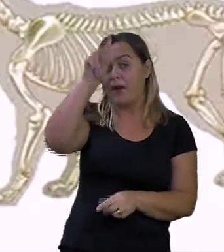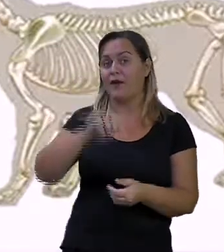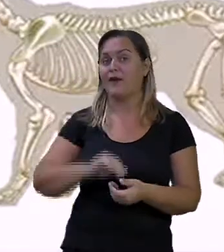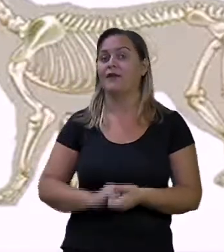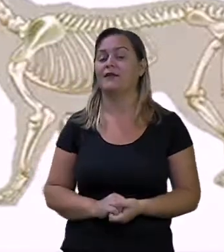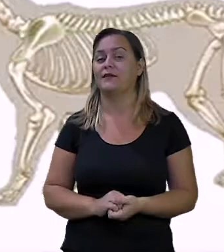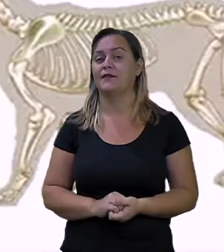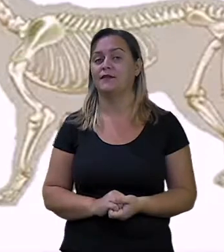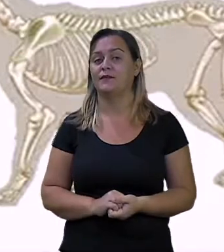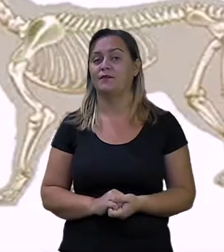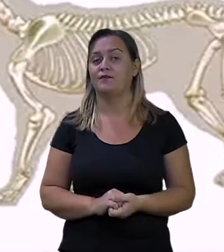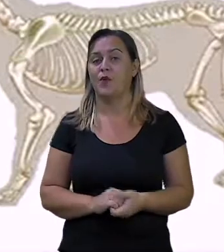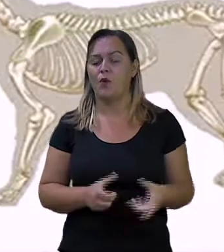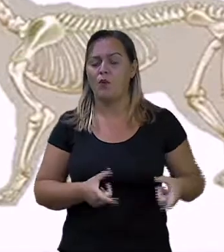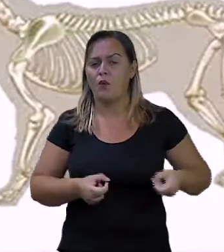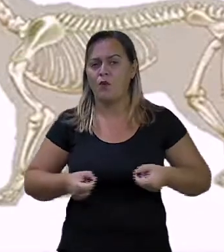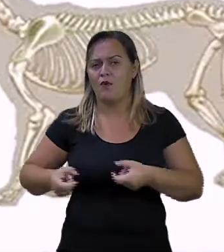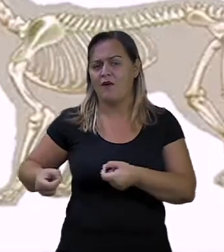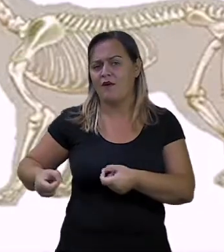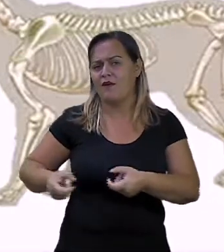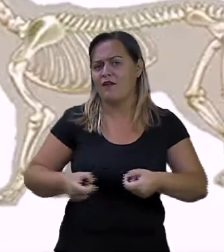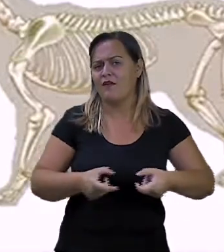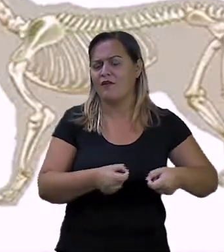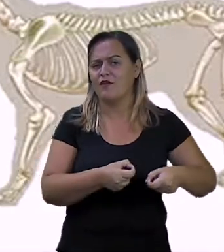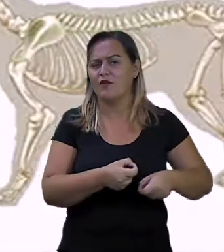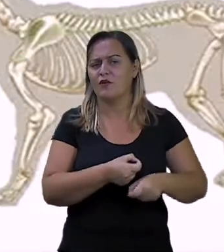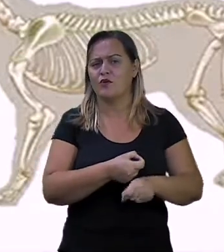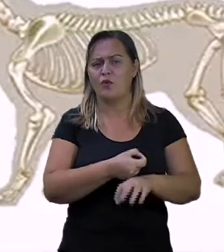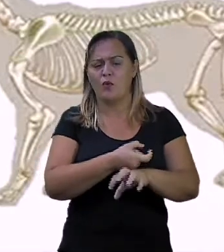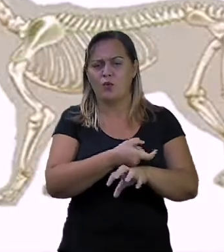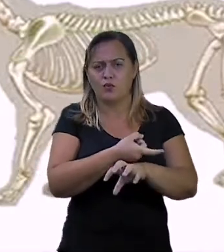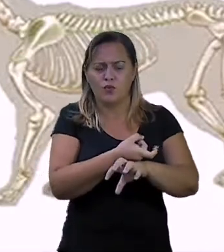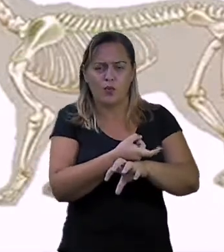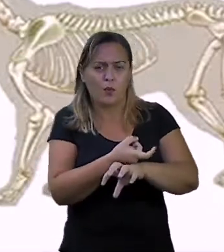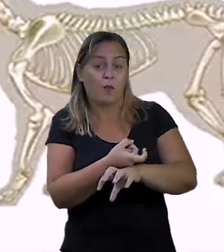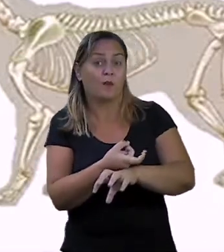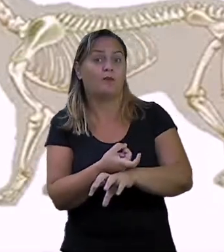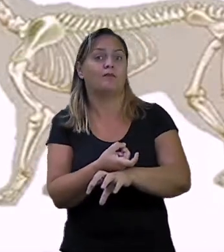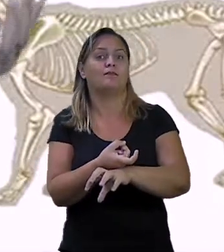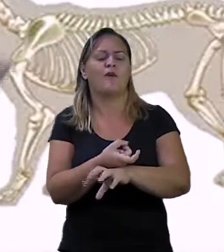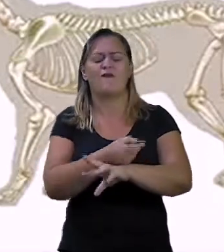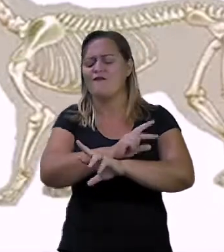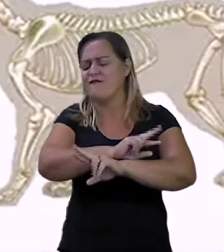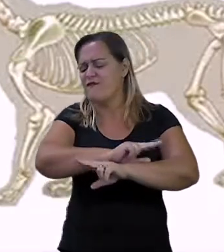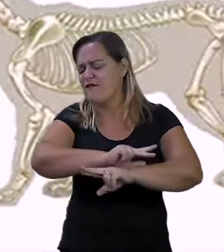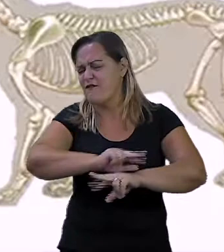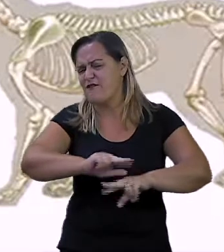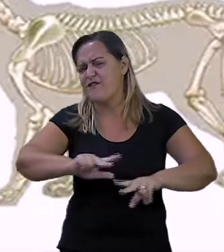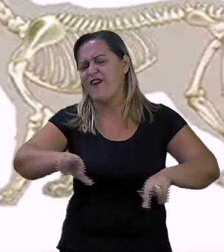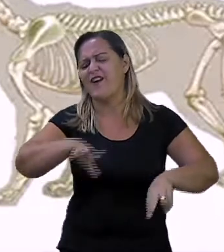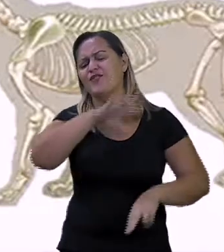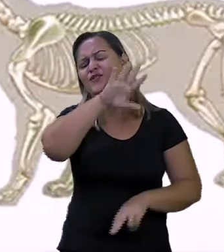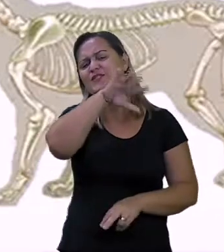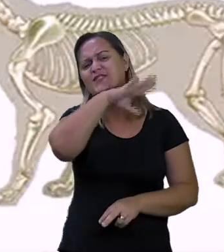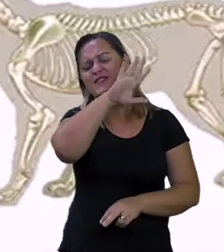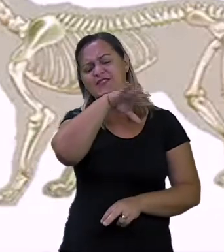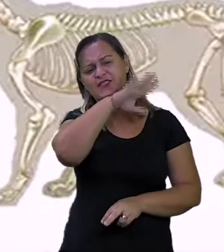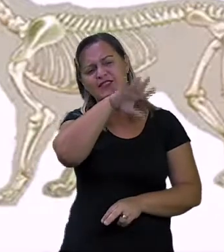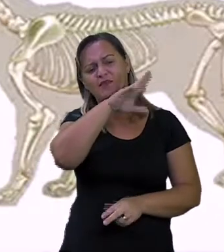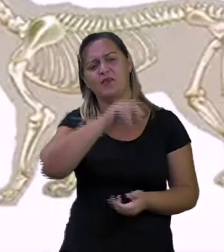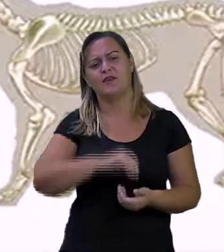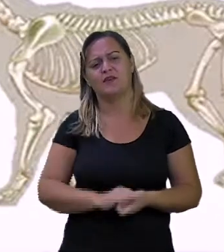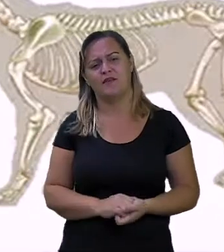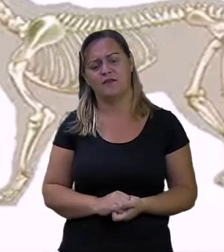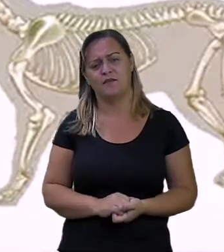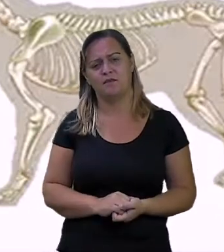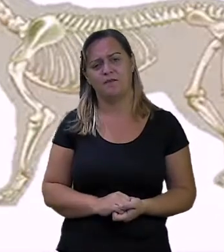o caranguejo, o escorpião, o gafanhoto. São vários os animais que têm